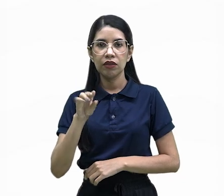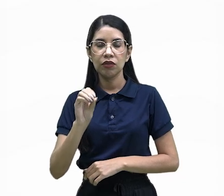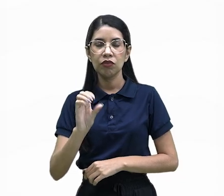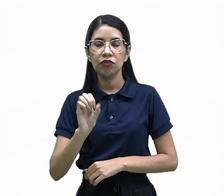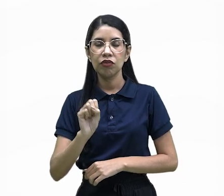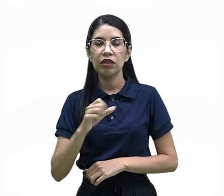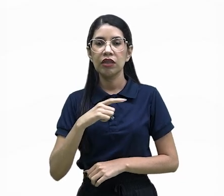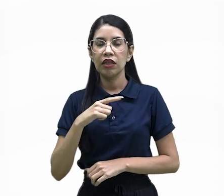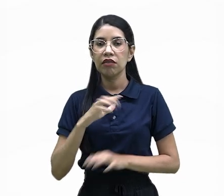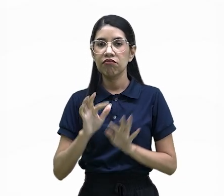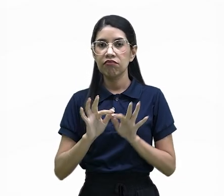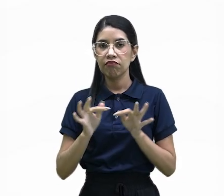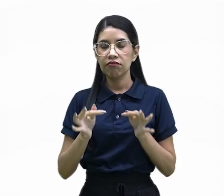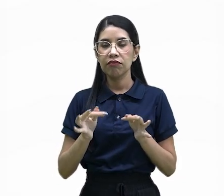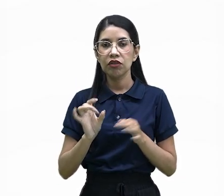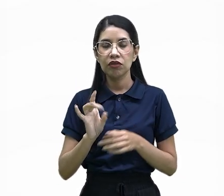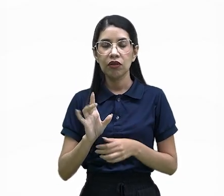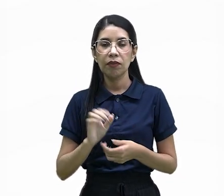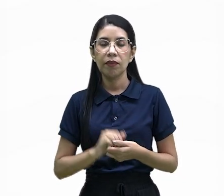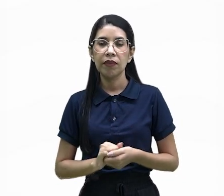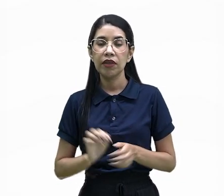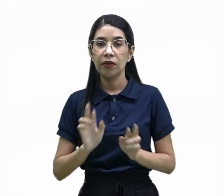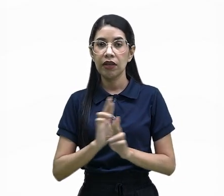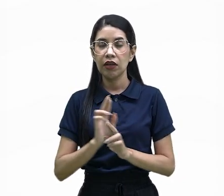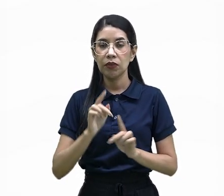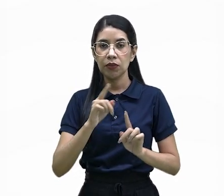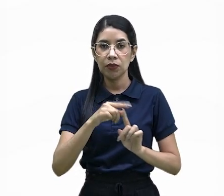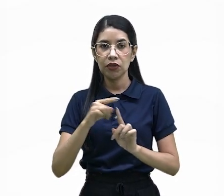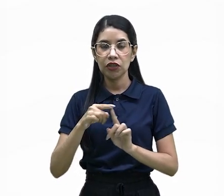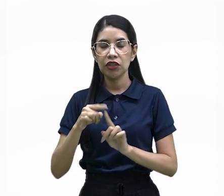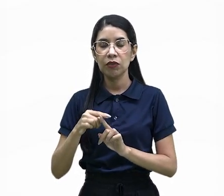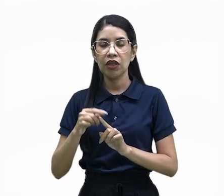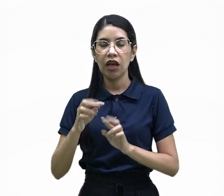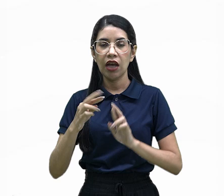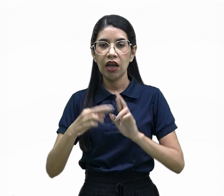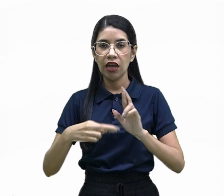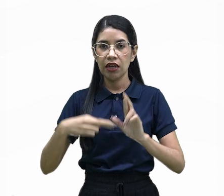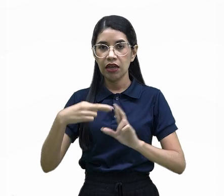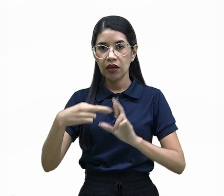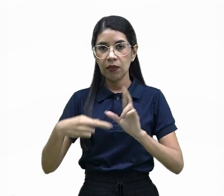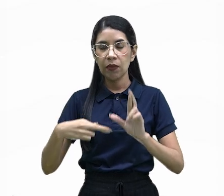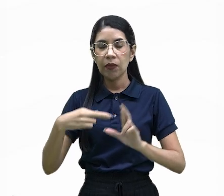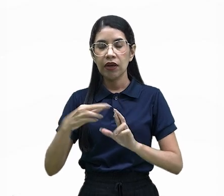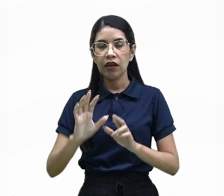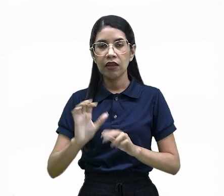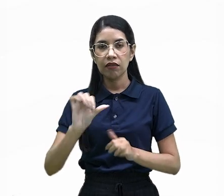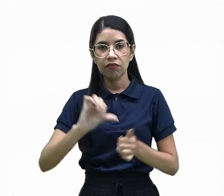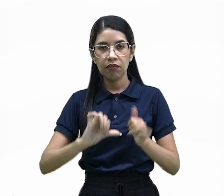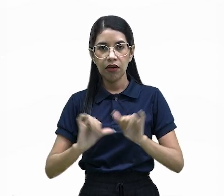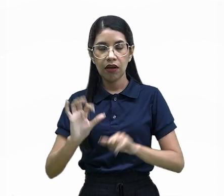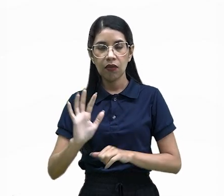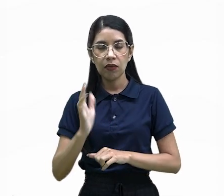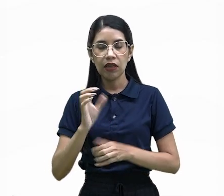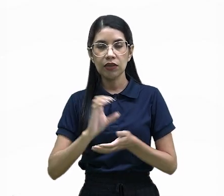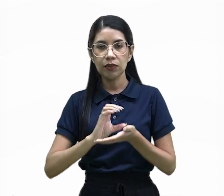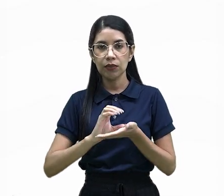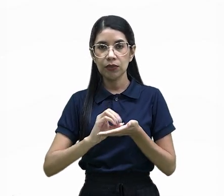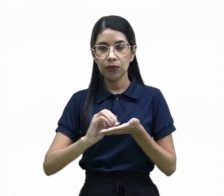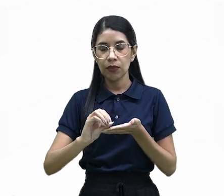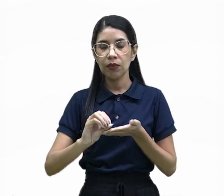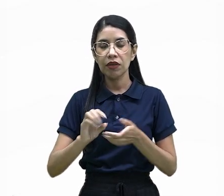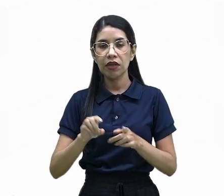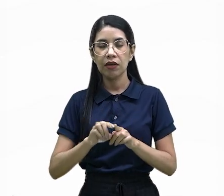tá? Então, com relação a tipos de reação química que acontecem nos compostos orgânicos, quanto